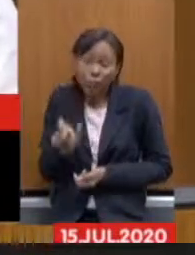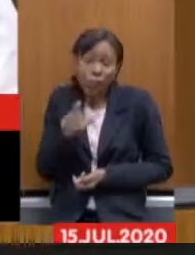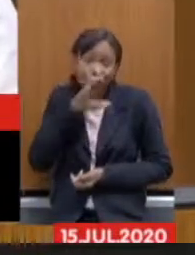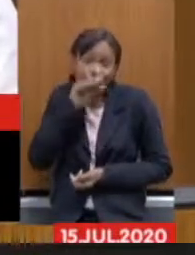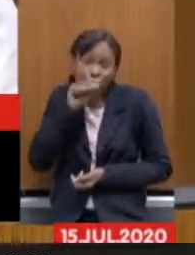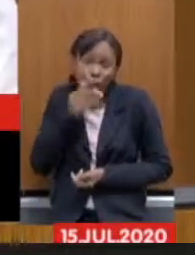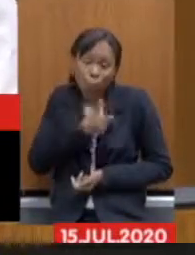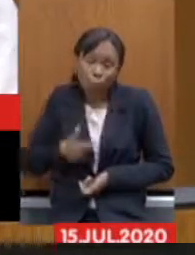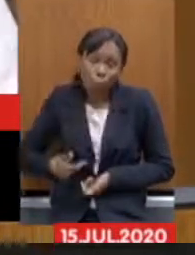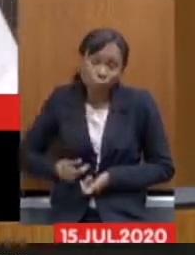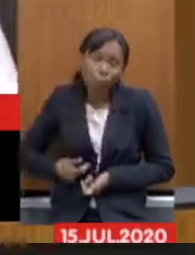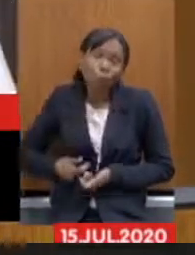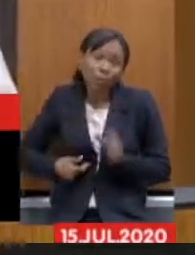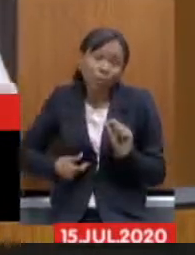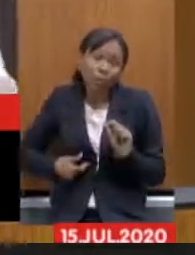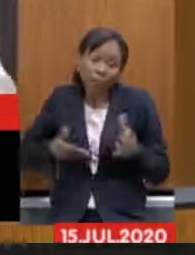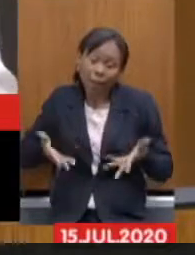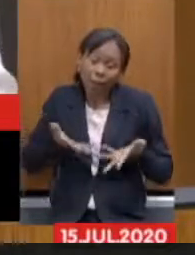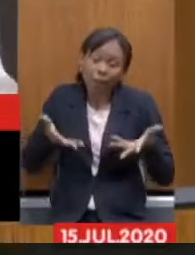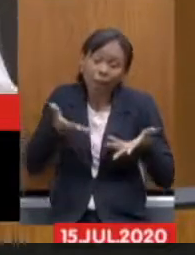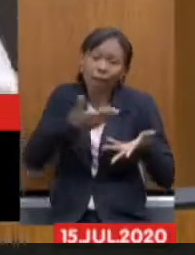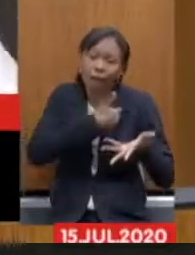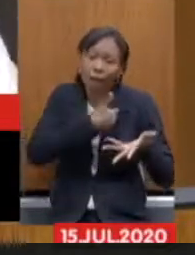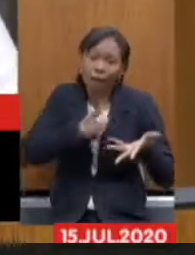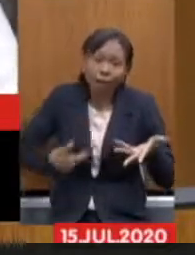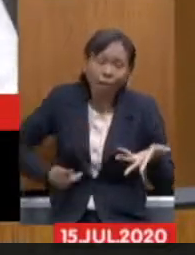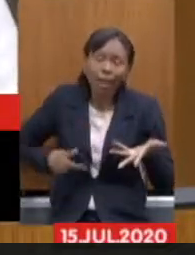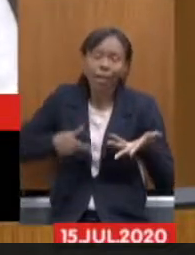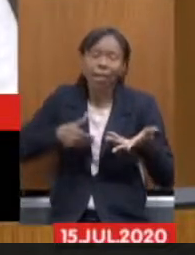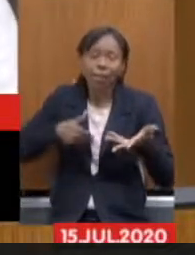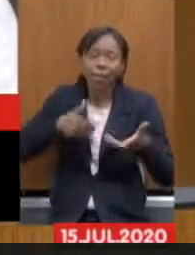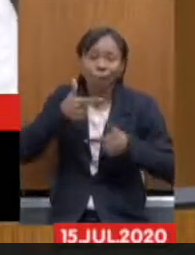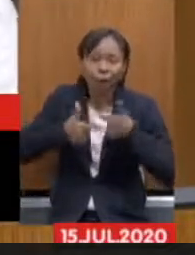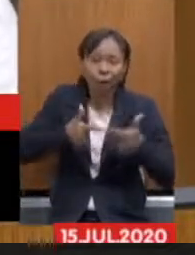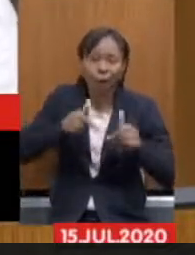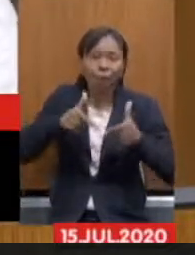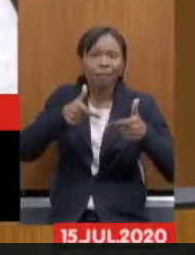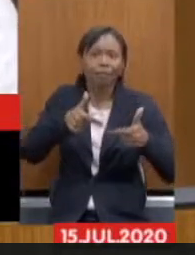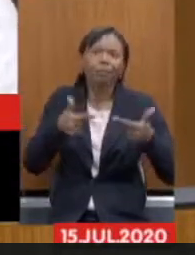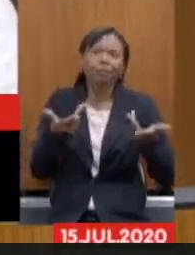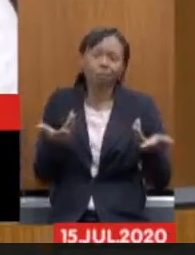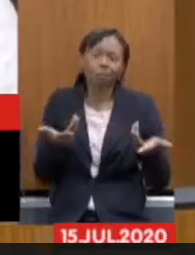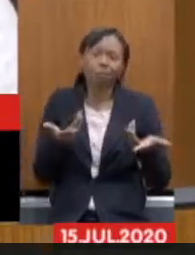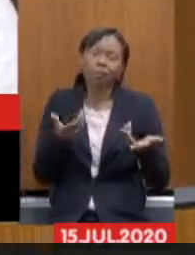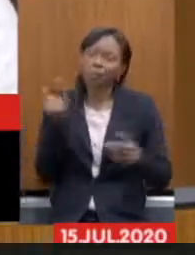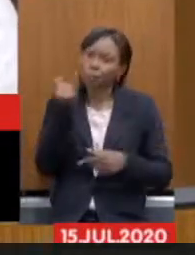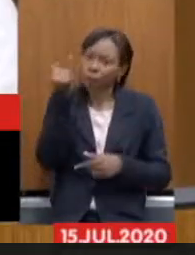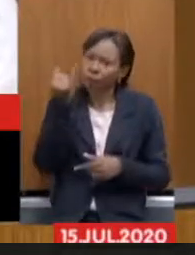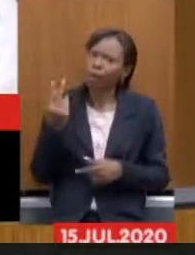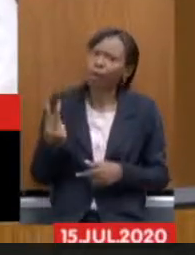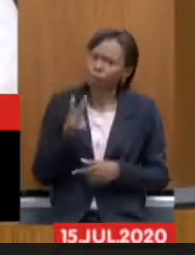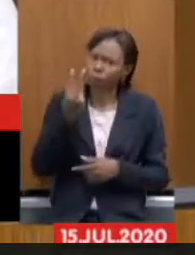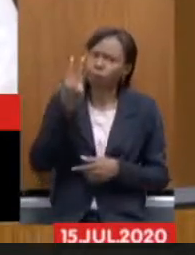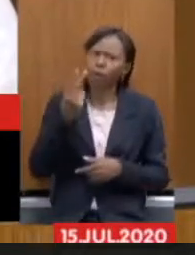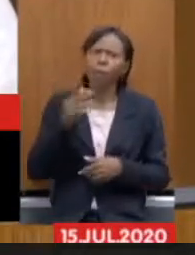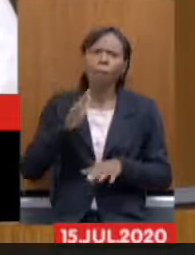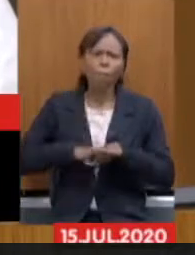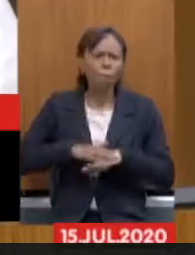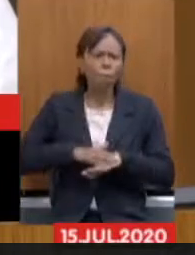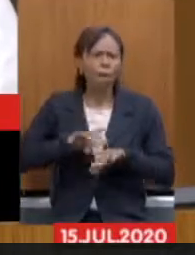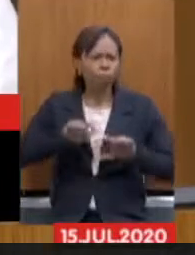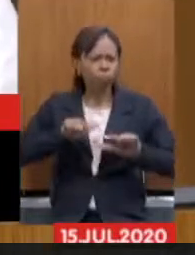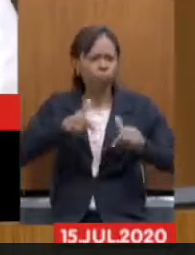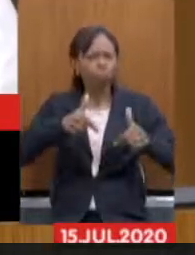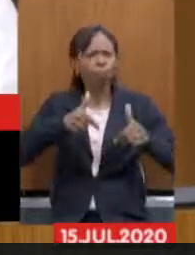né então considerando toda essa importância relevância que tem é reforçar o nosso trabalho dizer que estamos